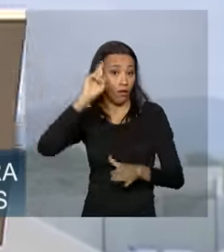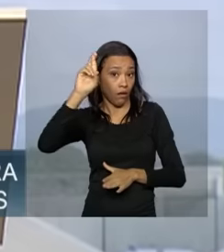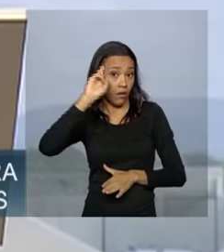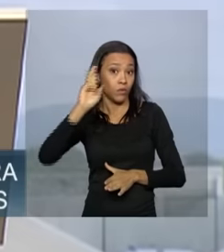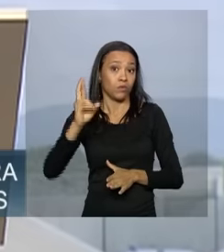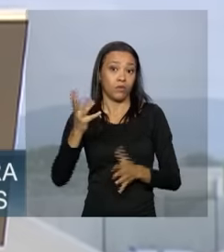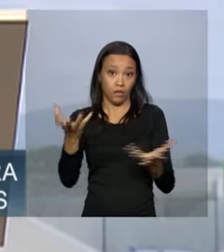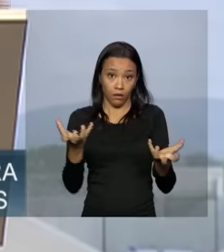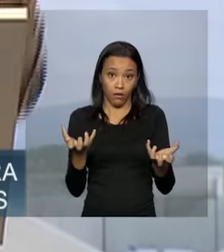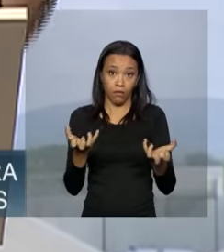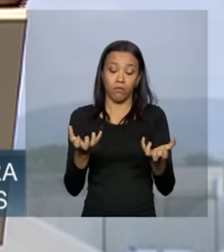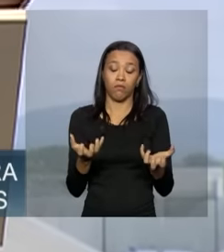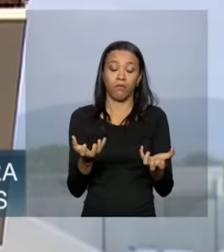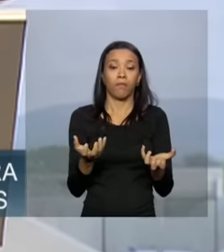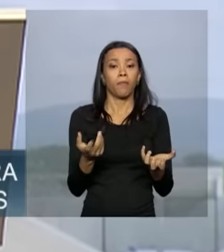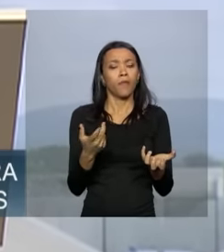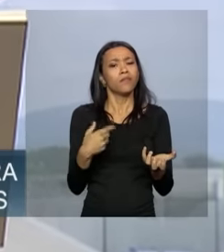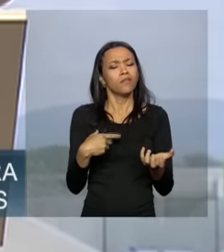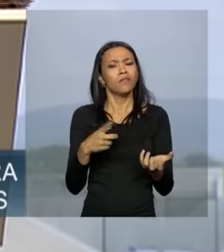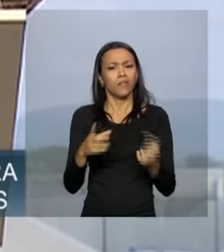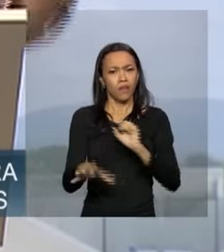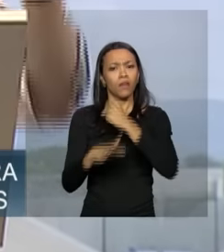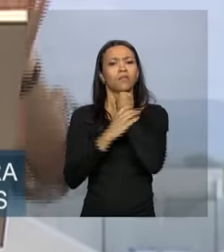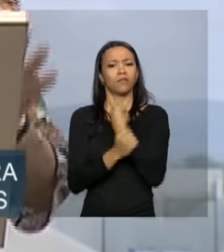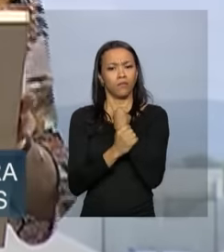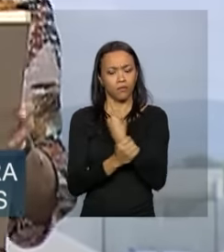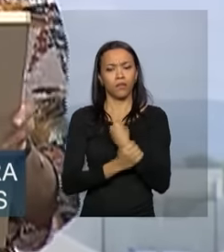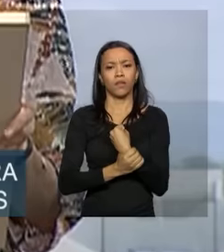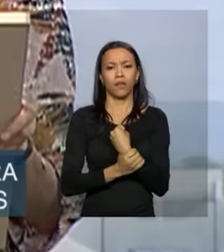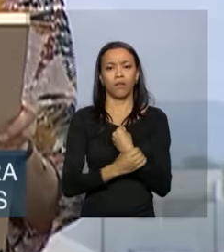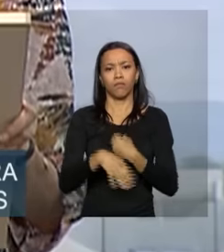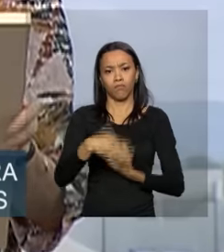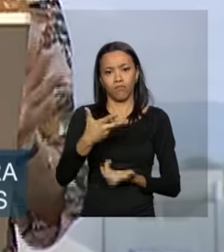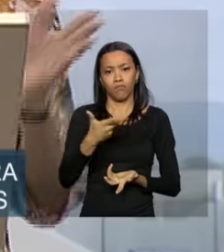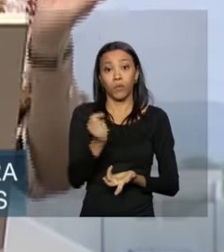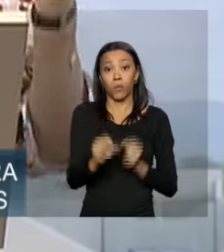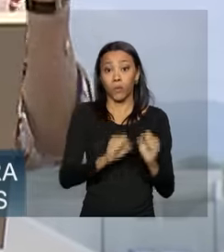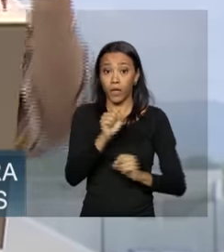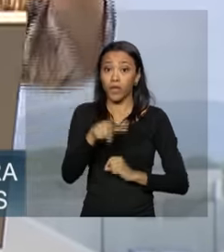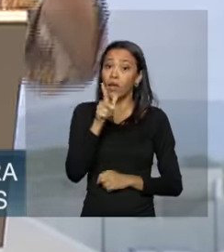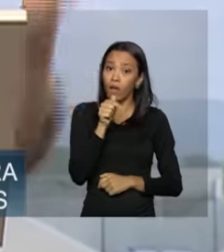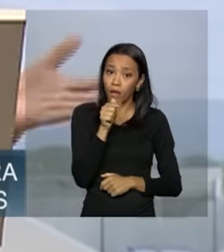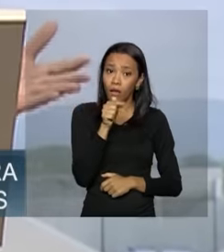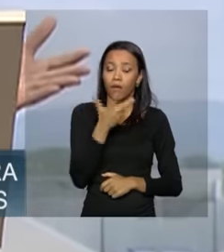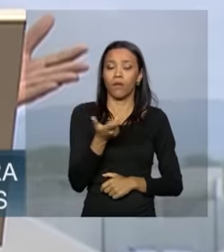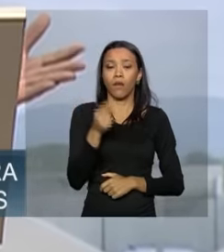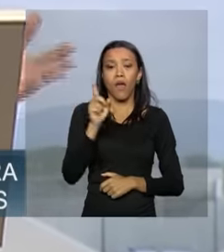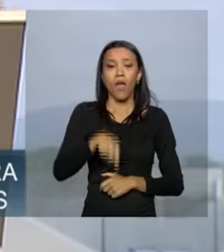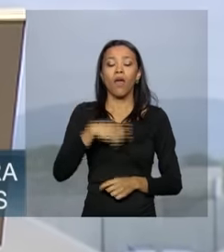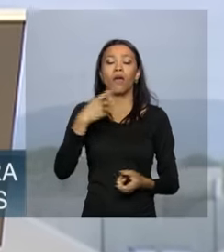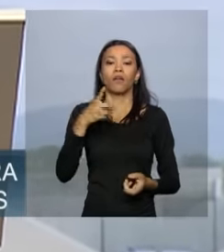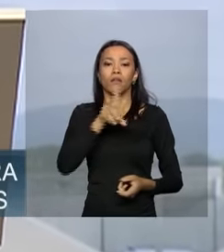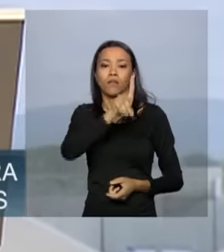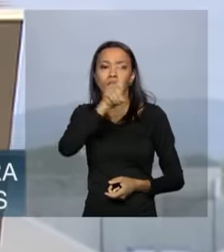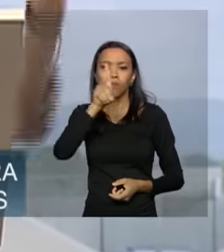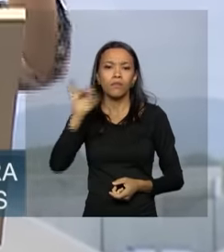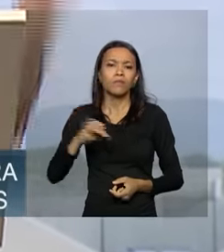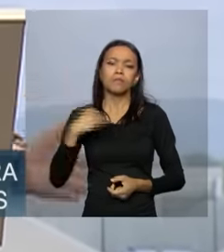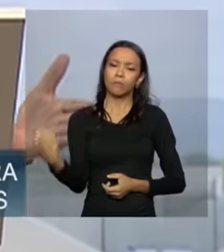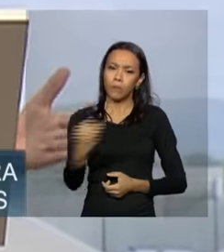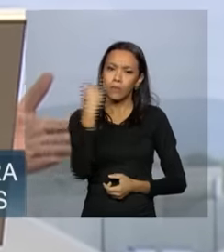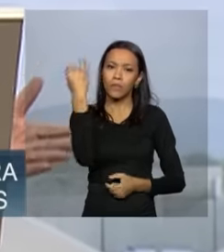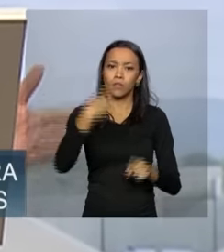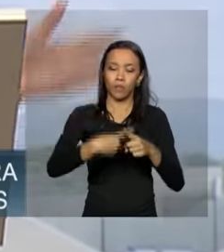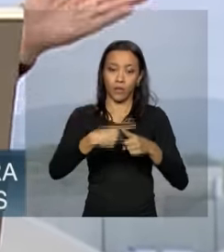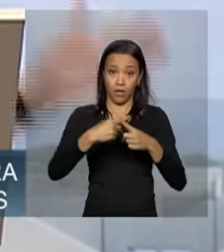a garantia da água de qualidade, como nós vimos hoje. É um momento muito importante, porque mostra que o